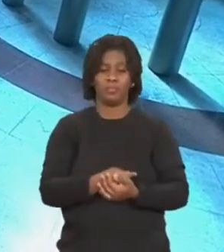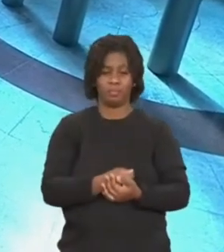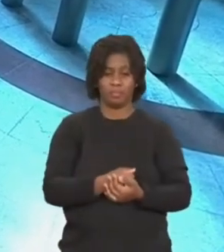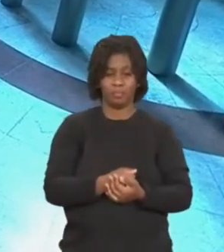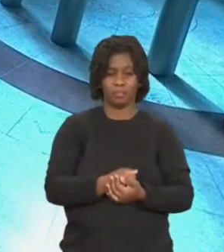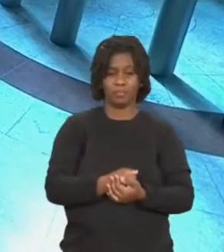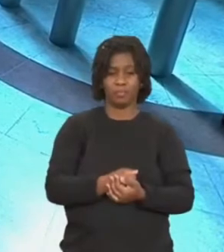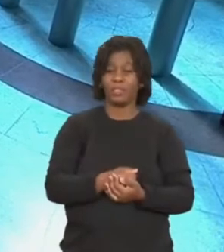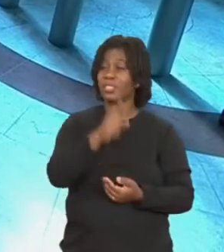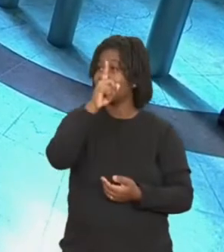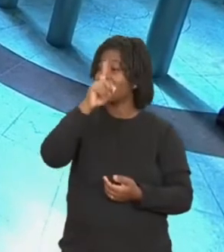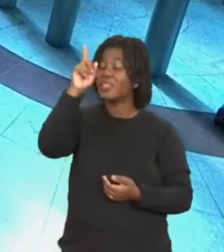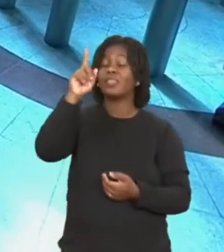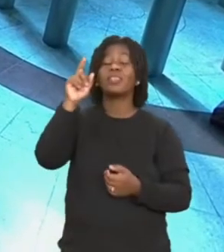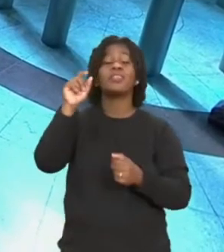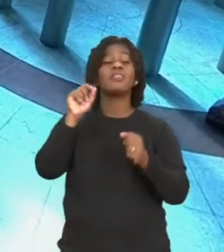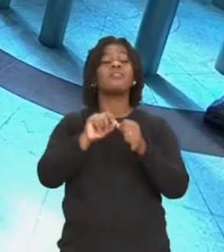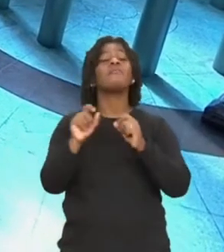E Ele faz